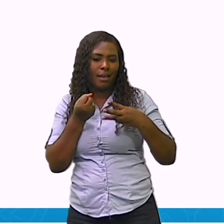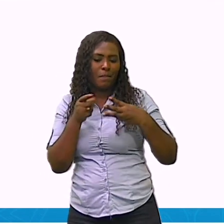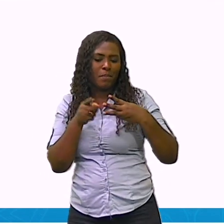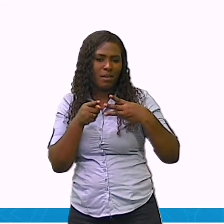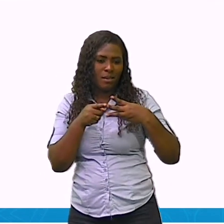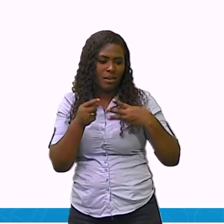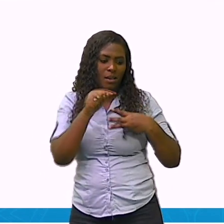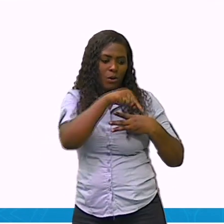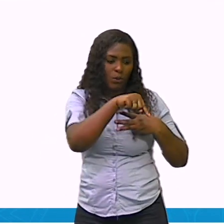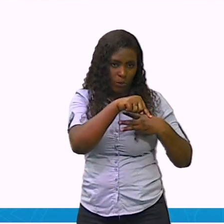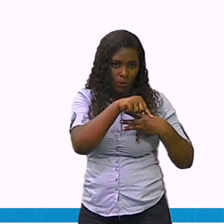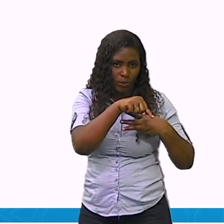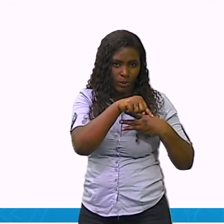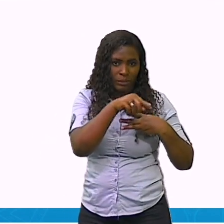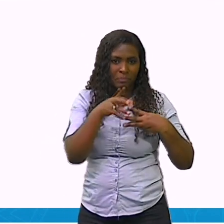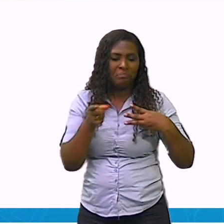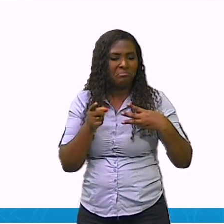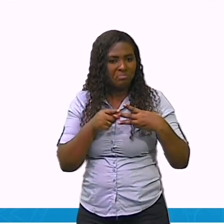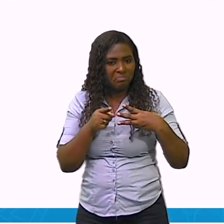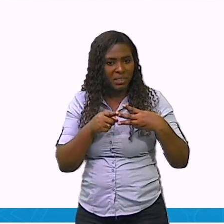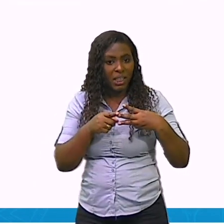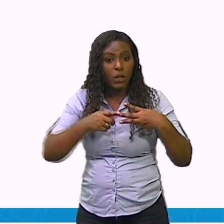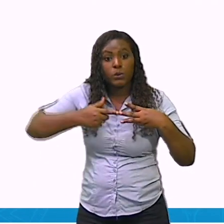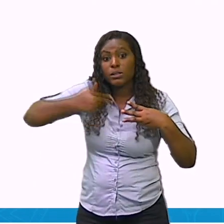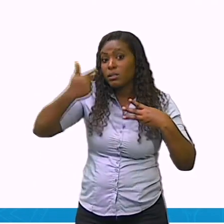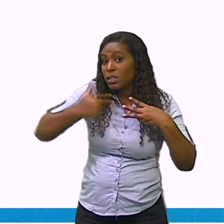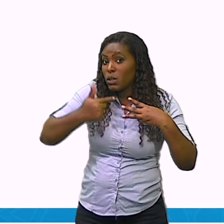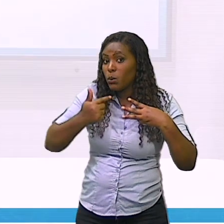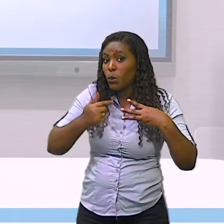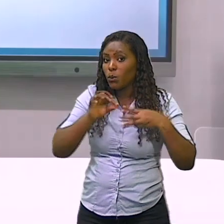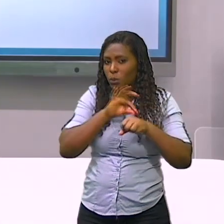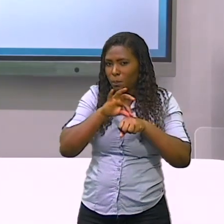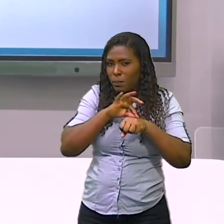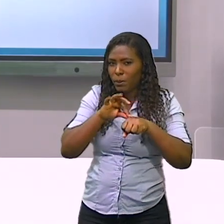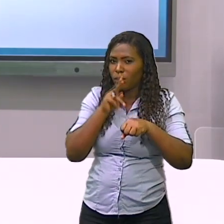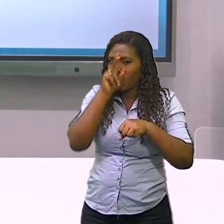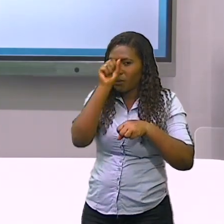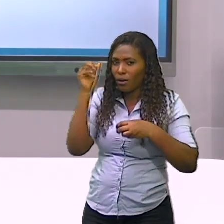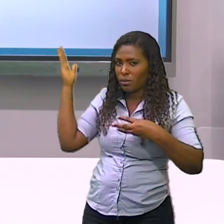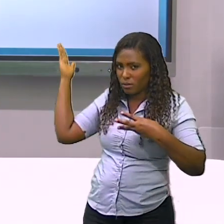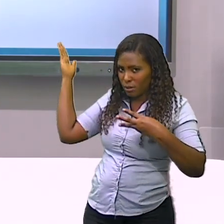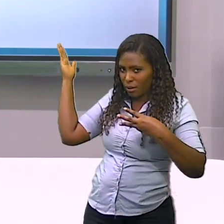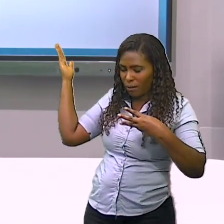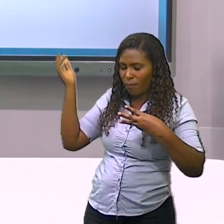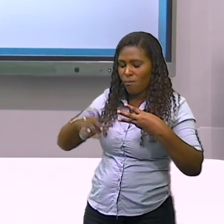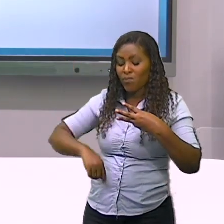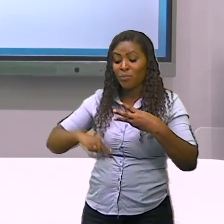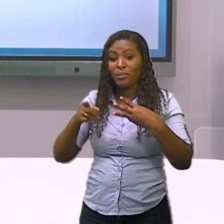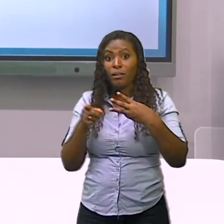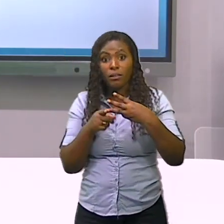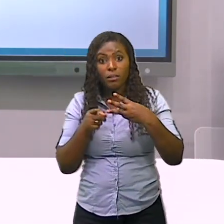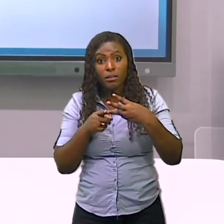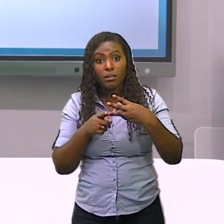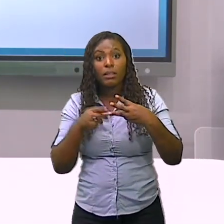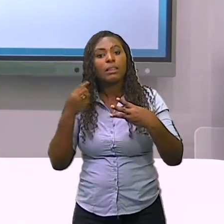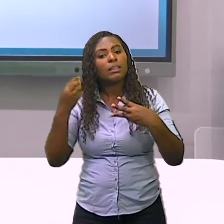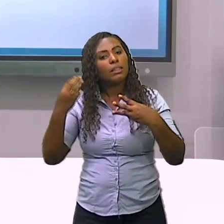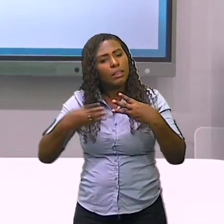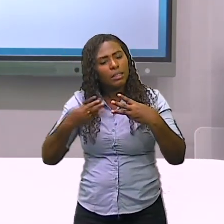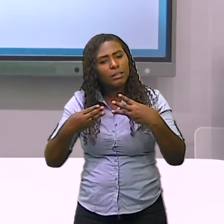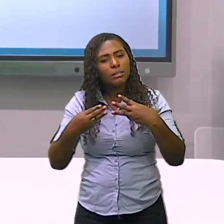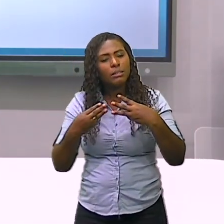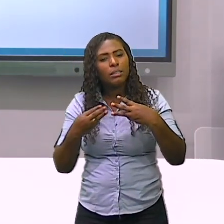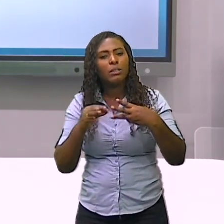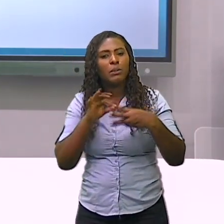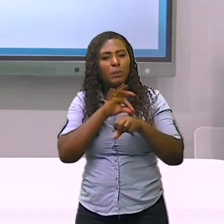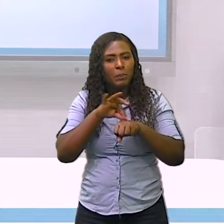serem gerados a partir de X. E, por último, observe, dentro desse